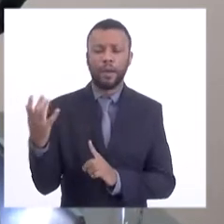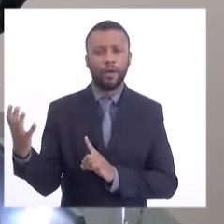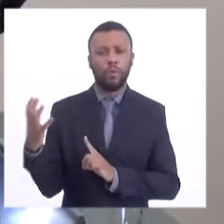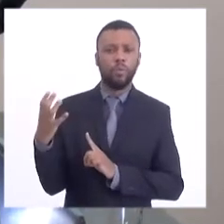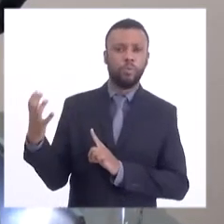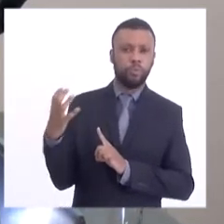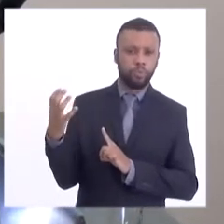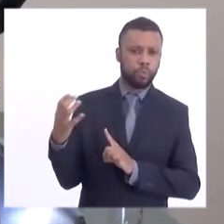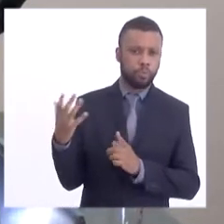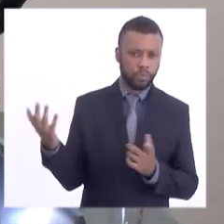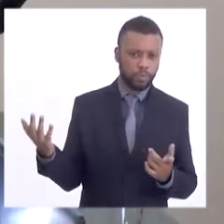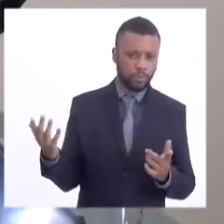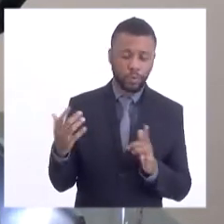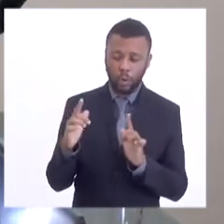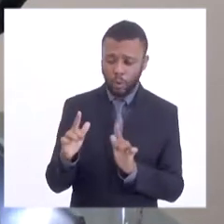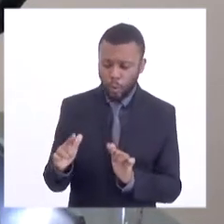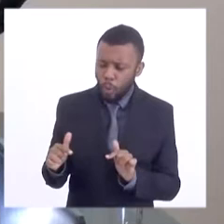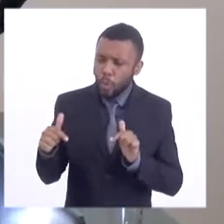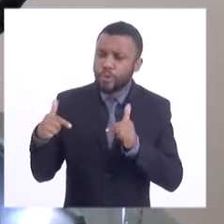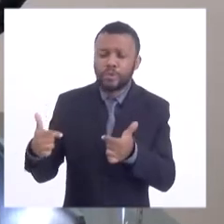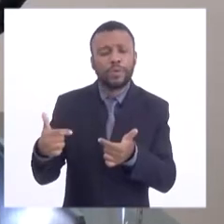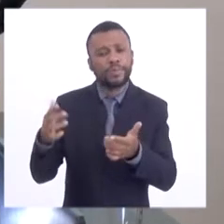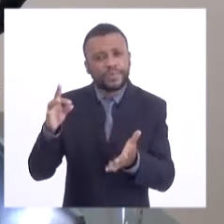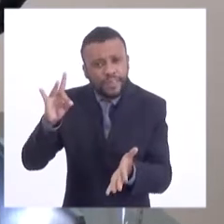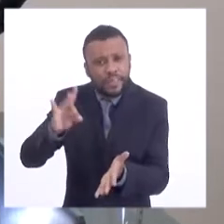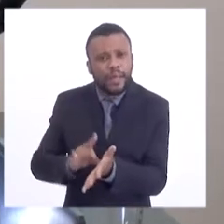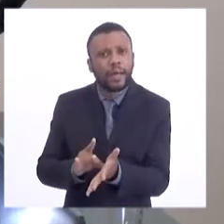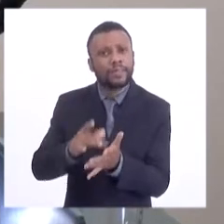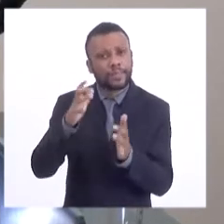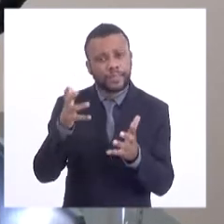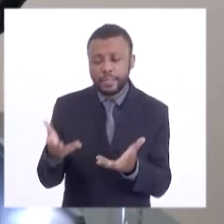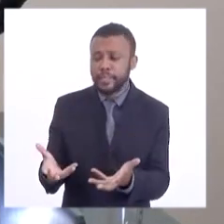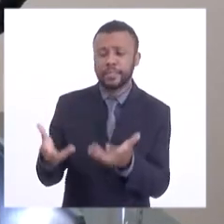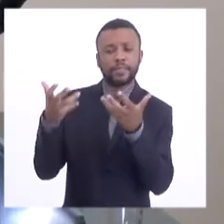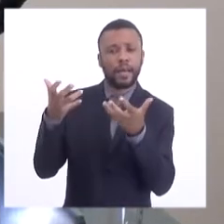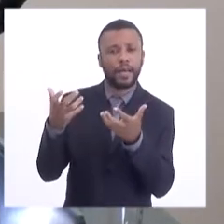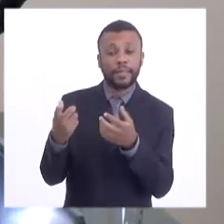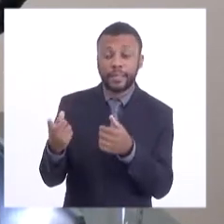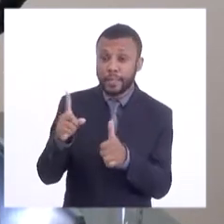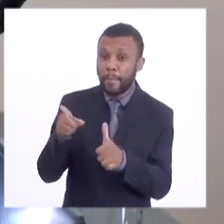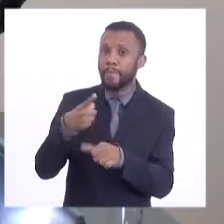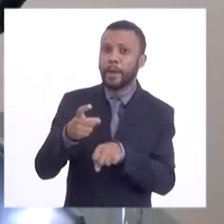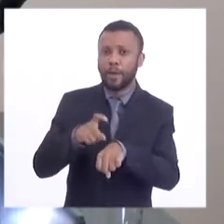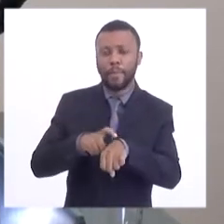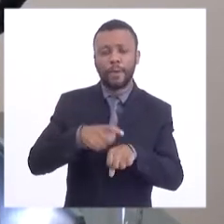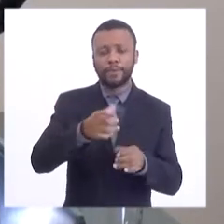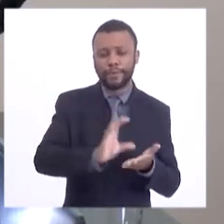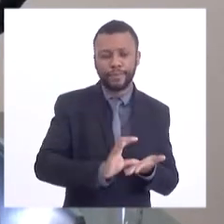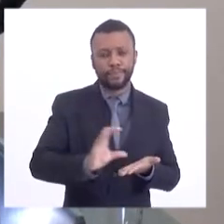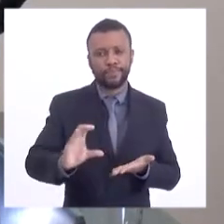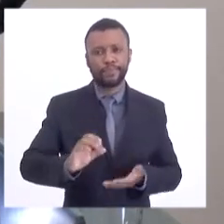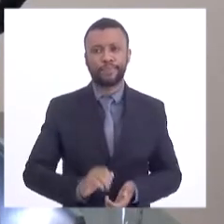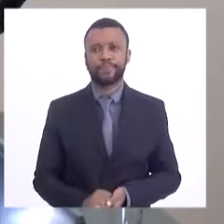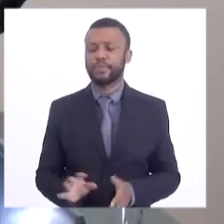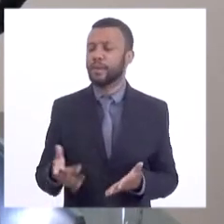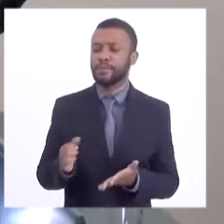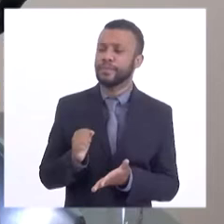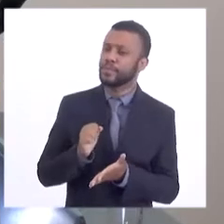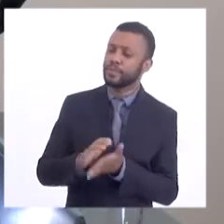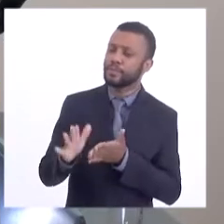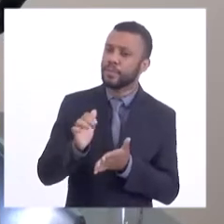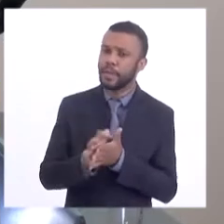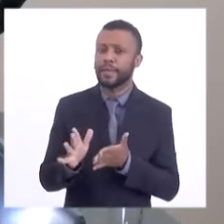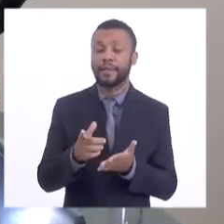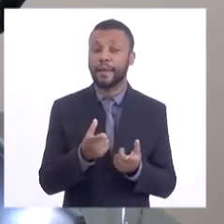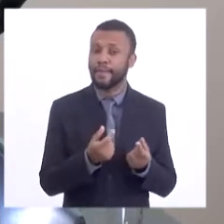não apareceu ainda aqui que que ações concretas se destacam dessa primeira leva e despesas financeiras e